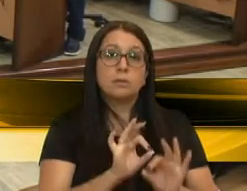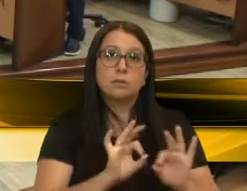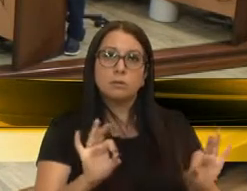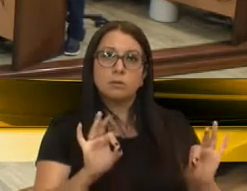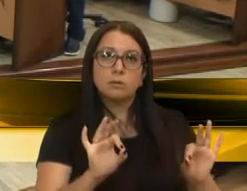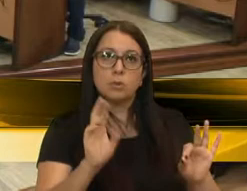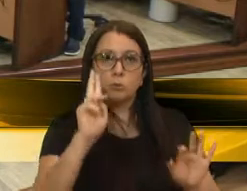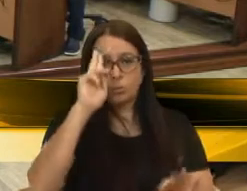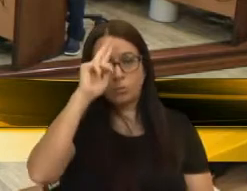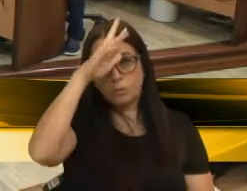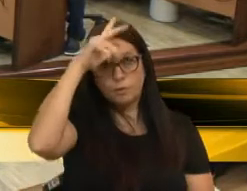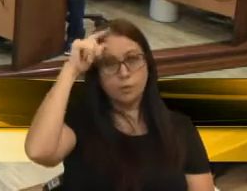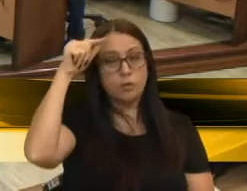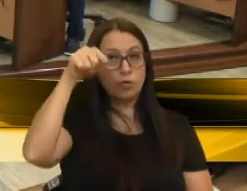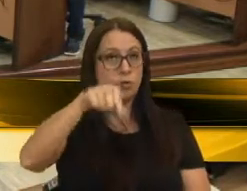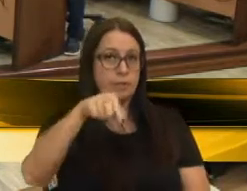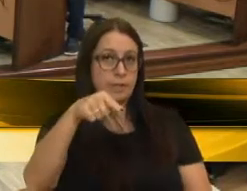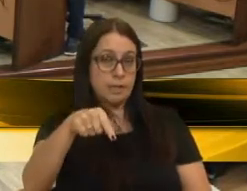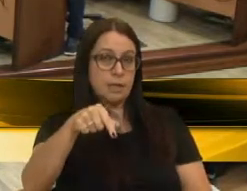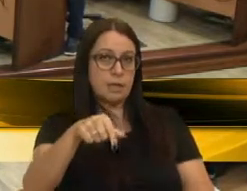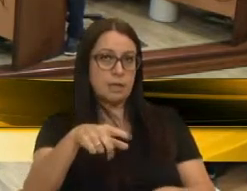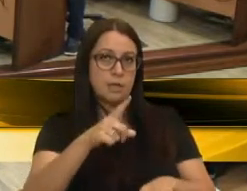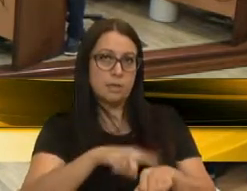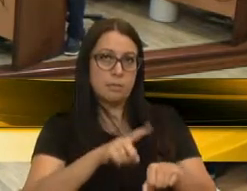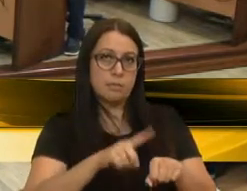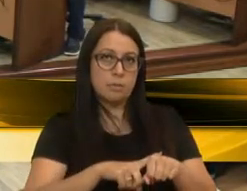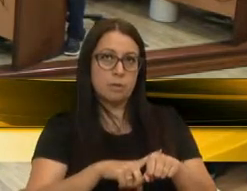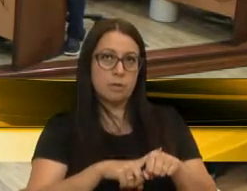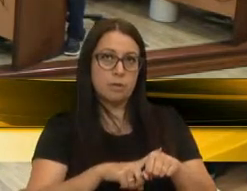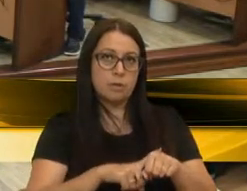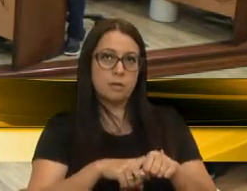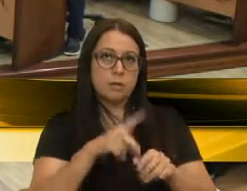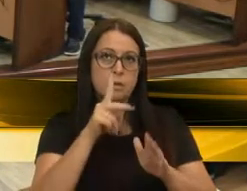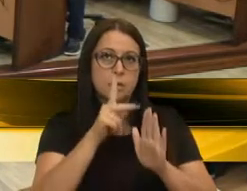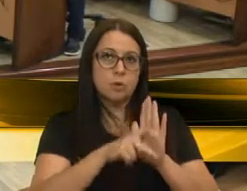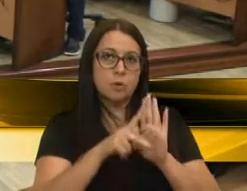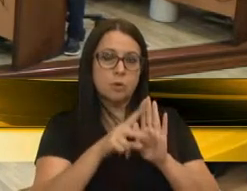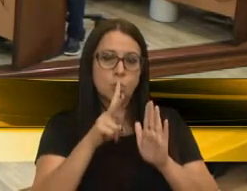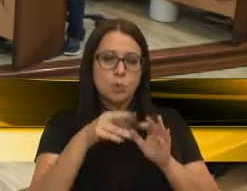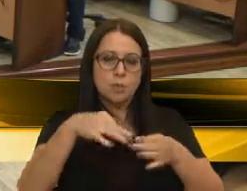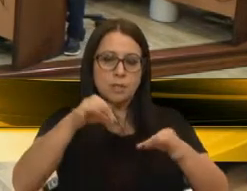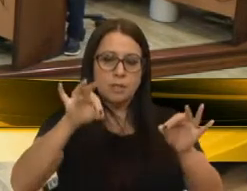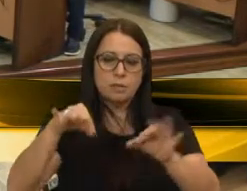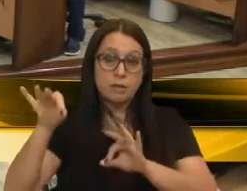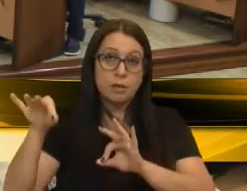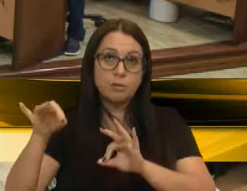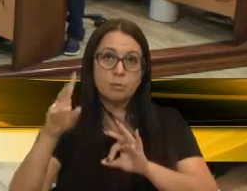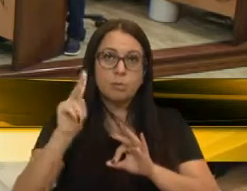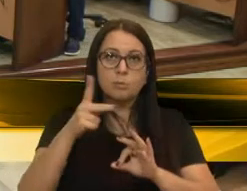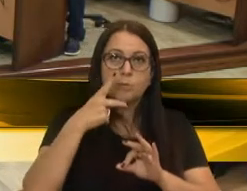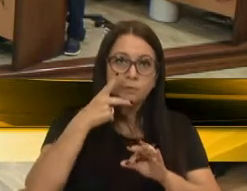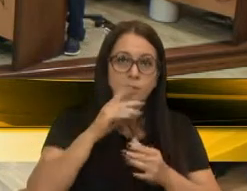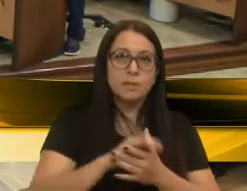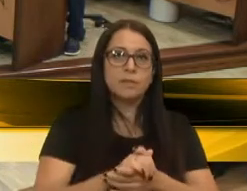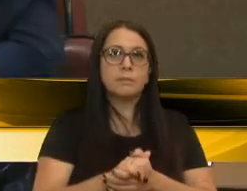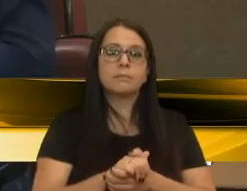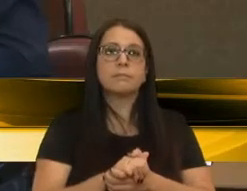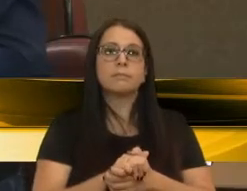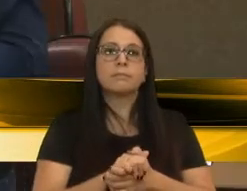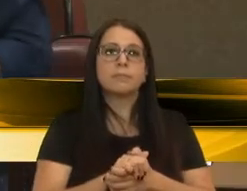atual prefeito, se estivesse nesse plenário, neste momento, diria, mas um projeto com duas folhinhas, né, como ele sempre alegava, né, em